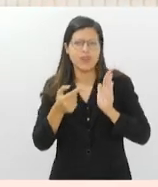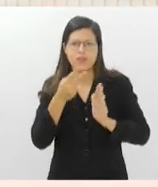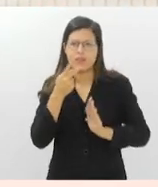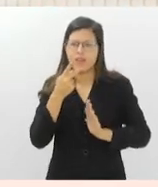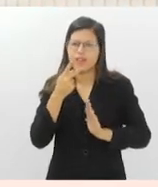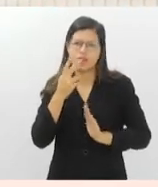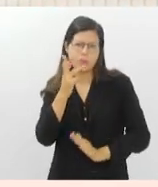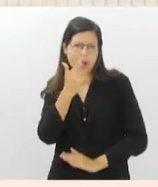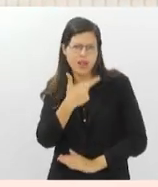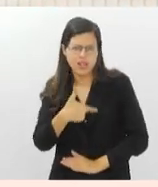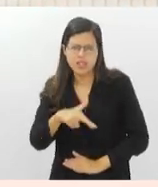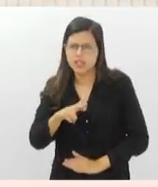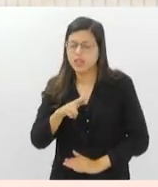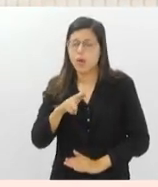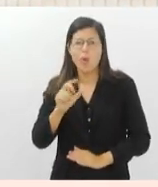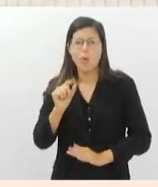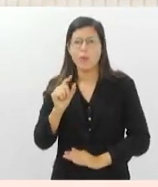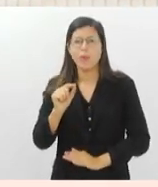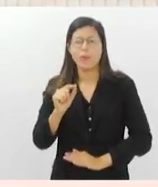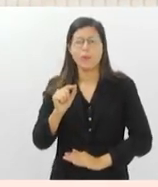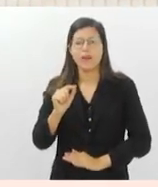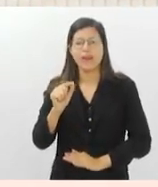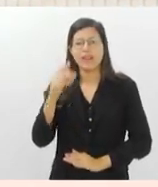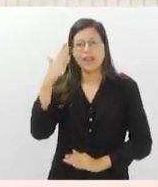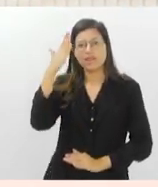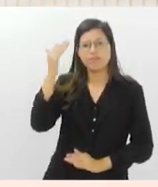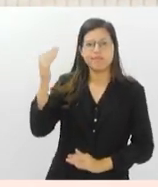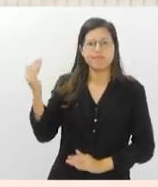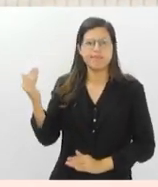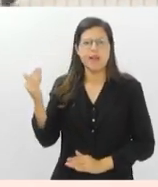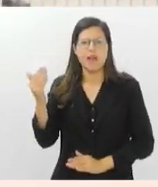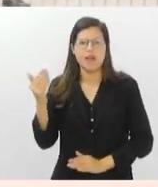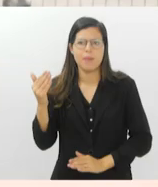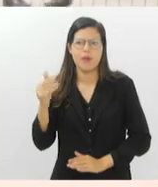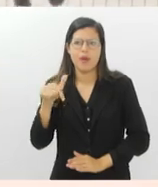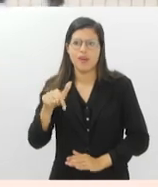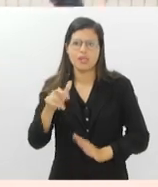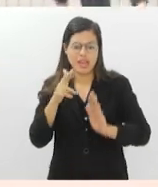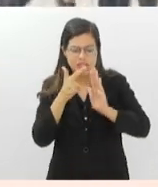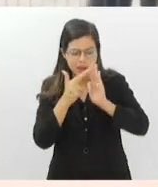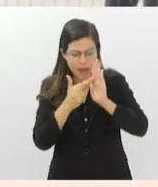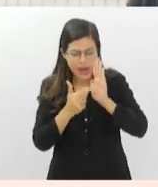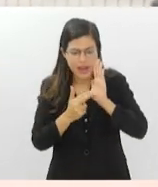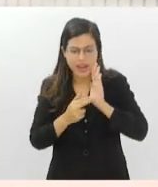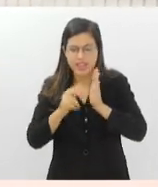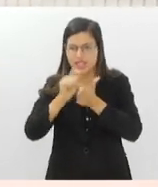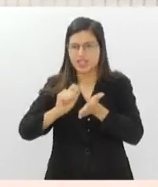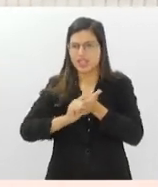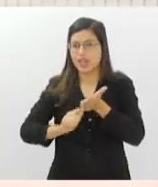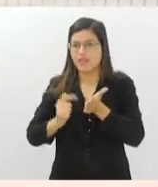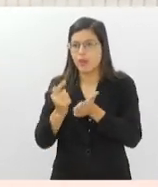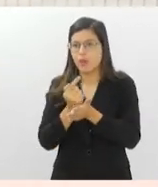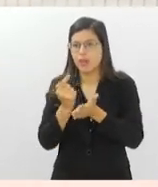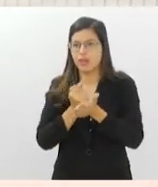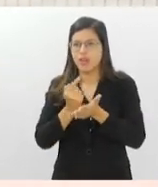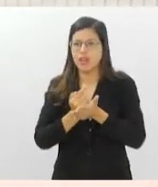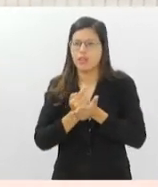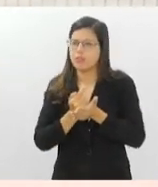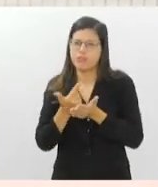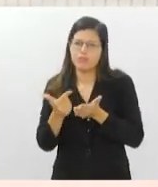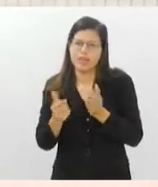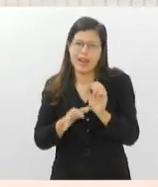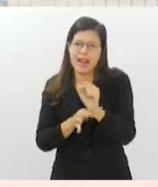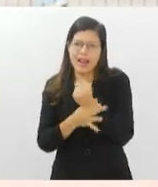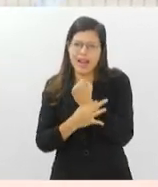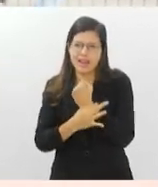esoterismo, falar de religião. O que é que está em alta? Pegar todas as fórmulas prontas e ir lá escrever um livro. Você não vai ter garantia